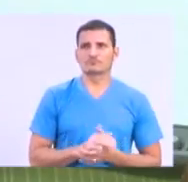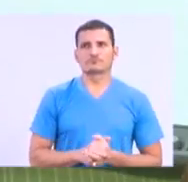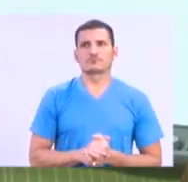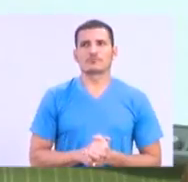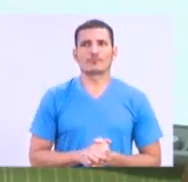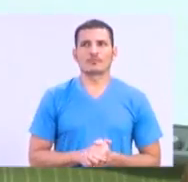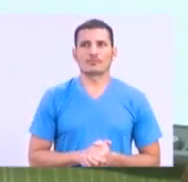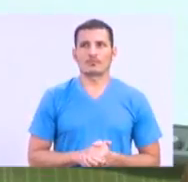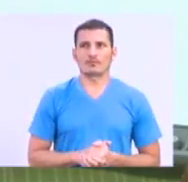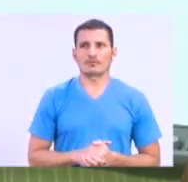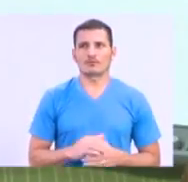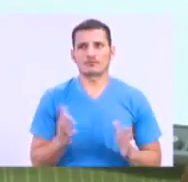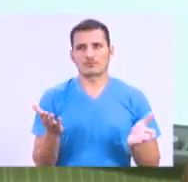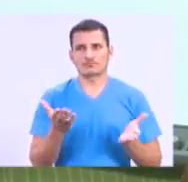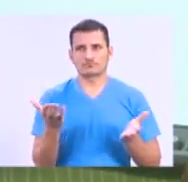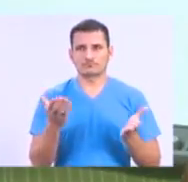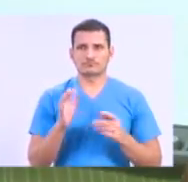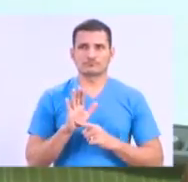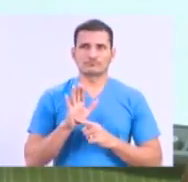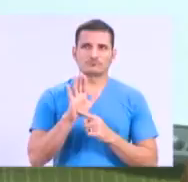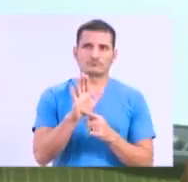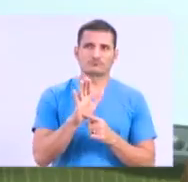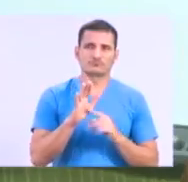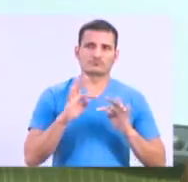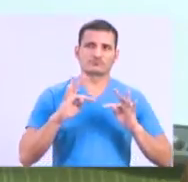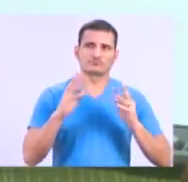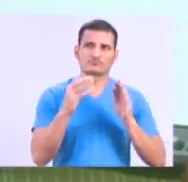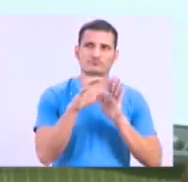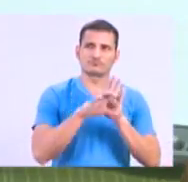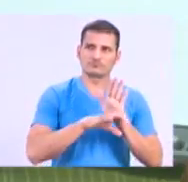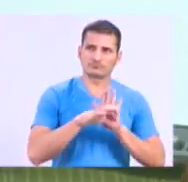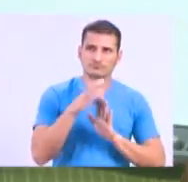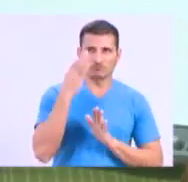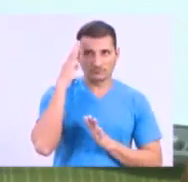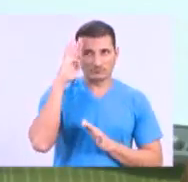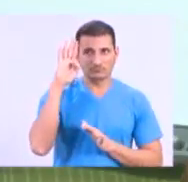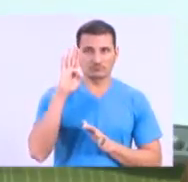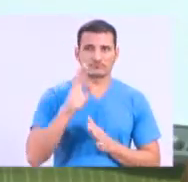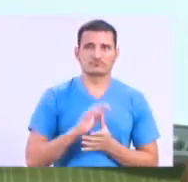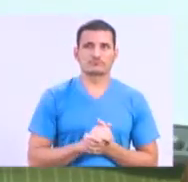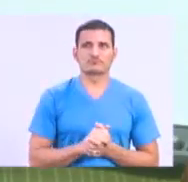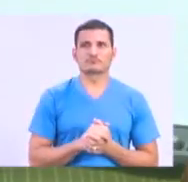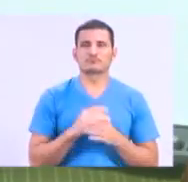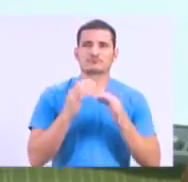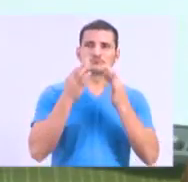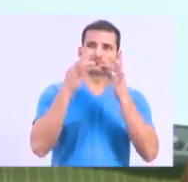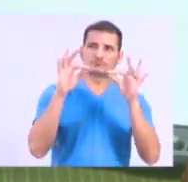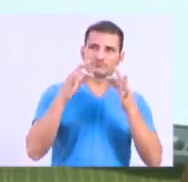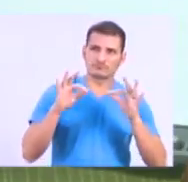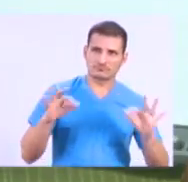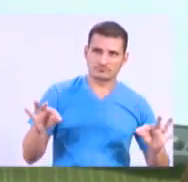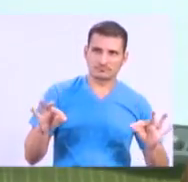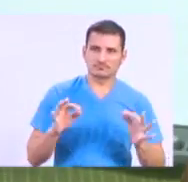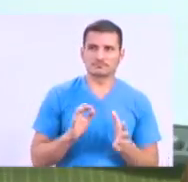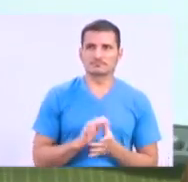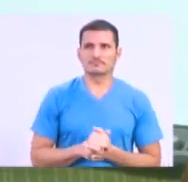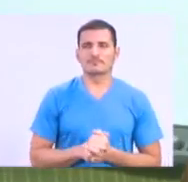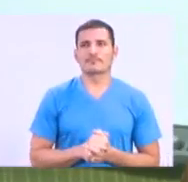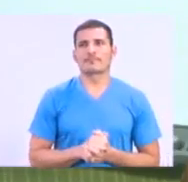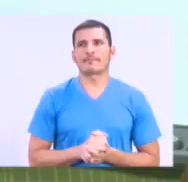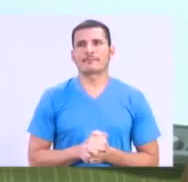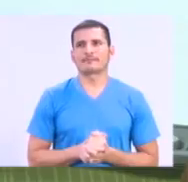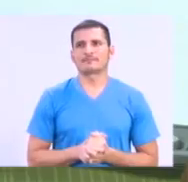pudemos apresentar todos os conceitos principais, execução, sintaxe, enfim. Espero que eu